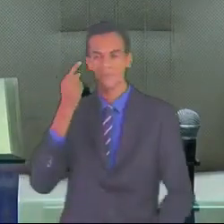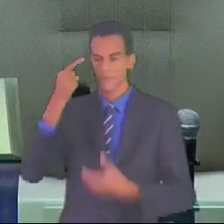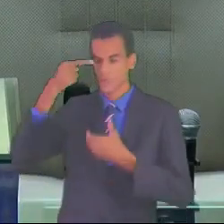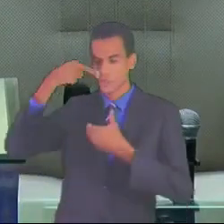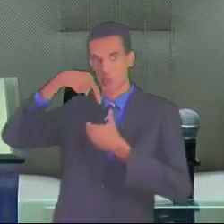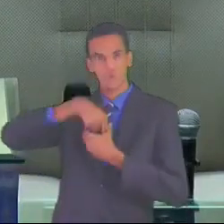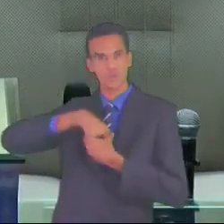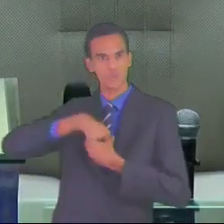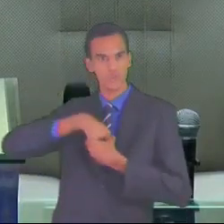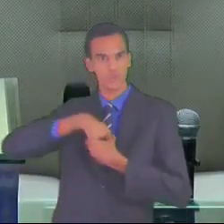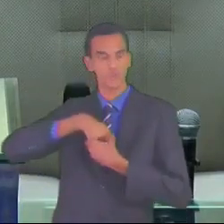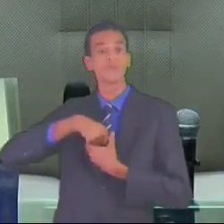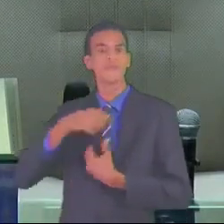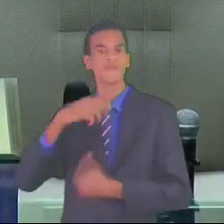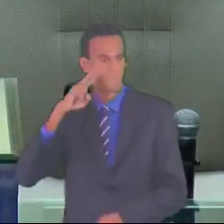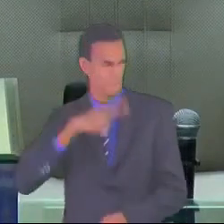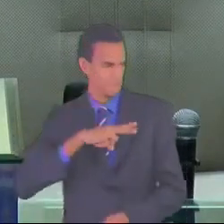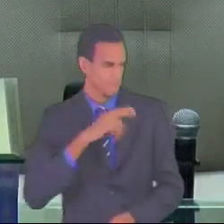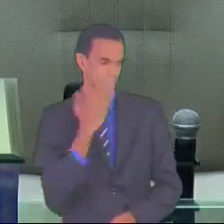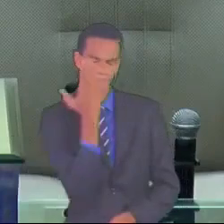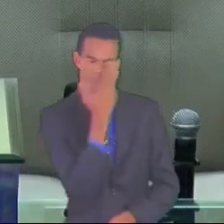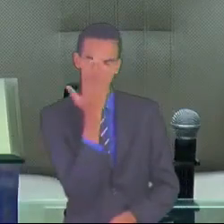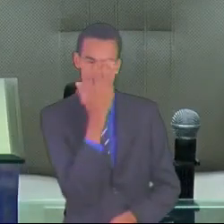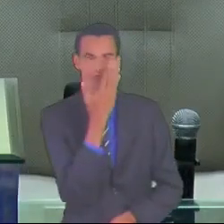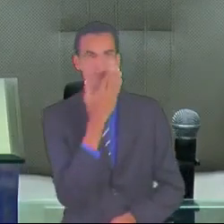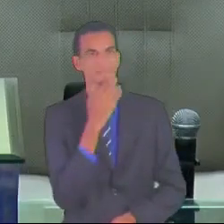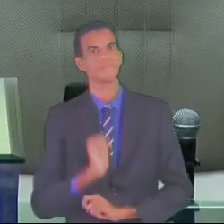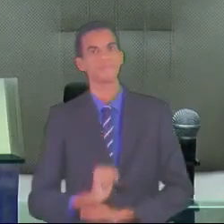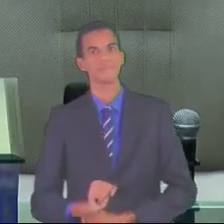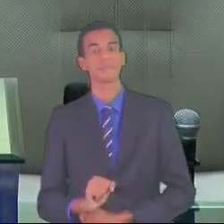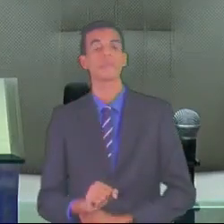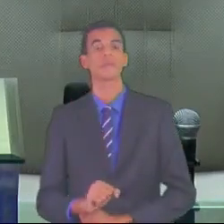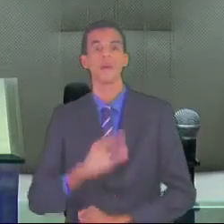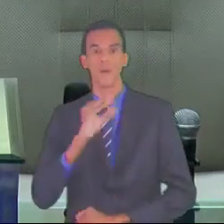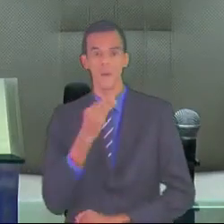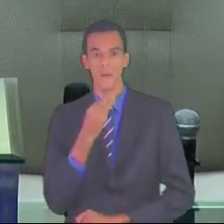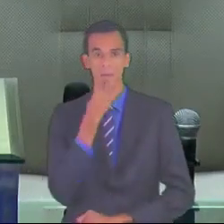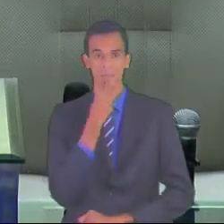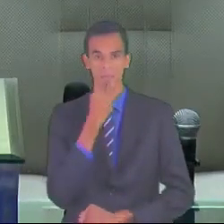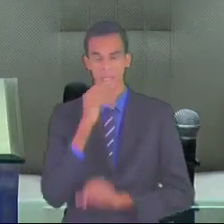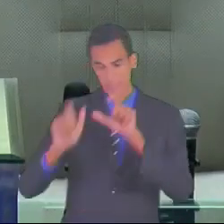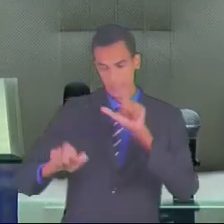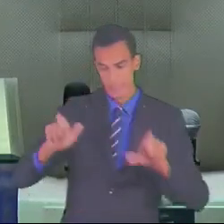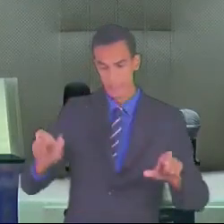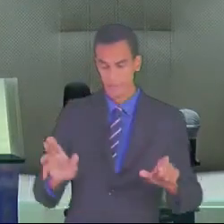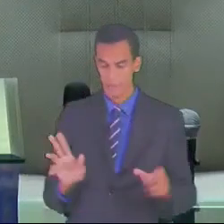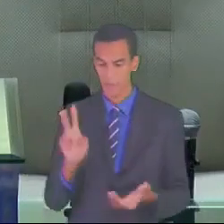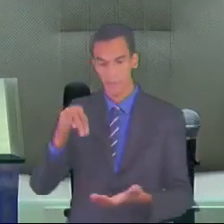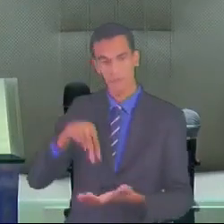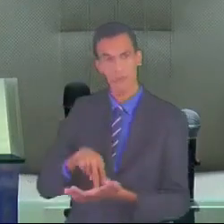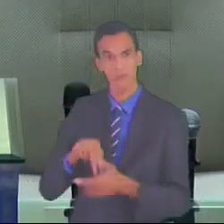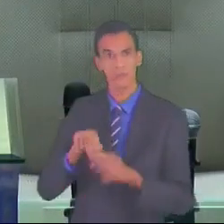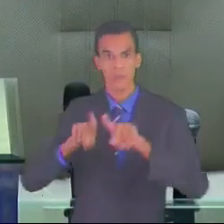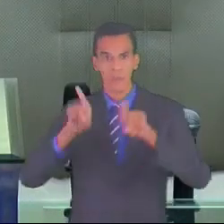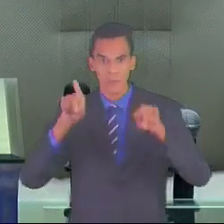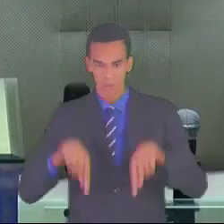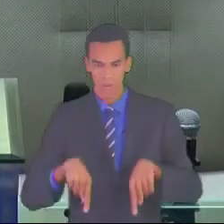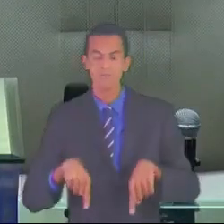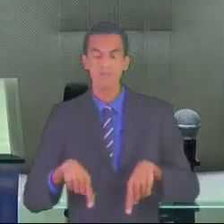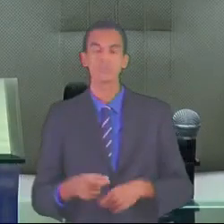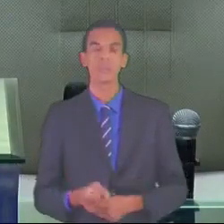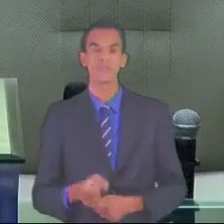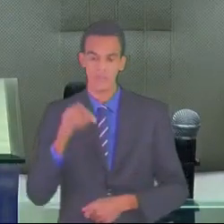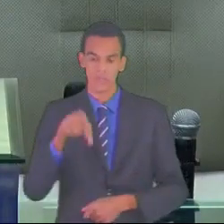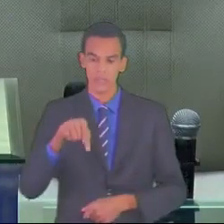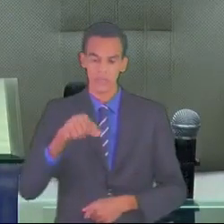subjetivas. Você não vê. Se fosse dada a oportunidade para as pessoas subirem hoje aqui no culto, no